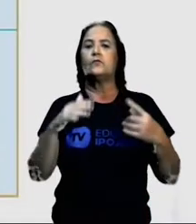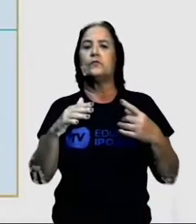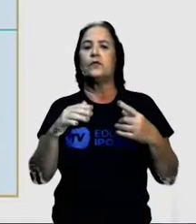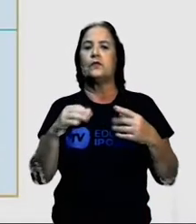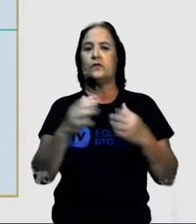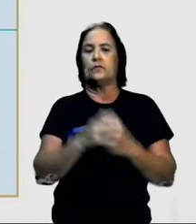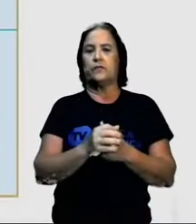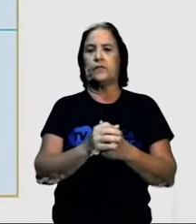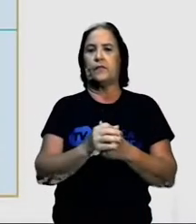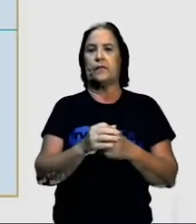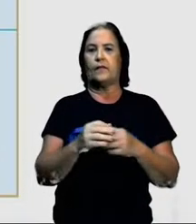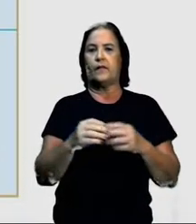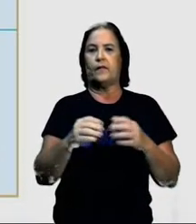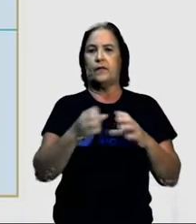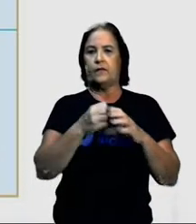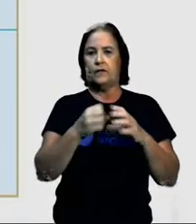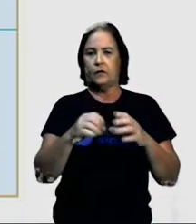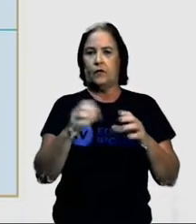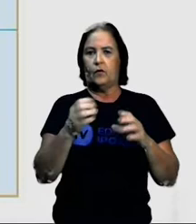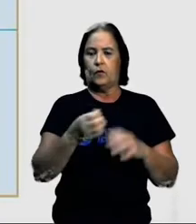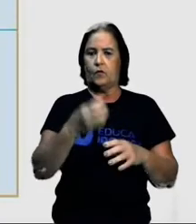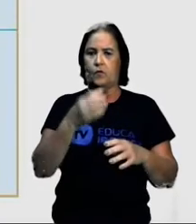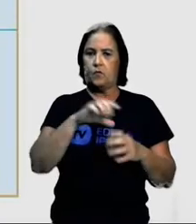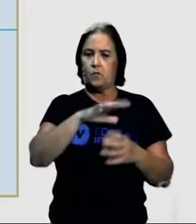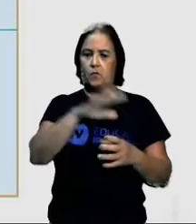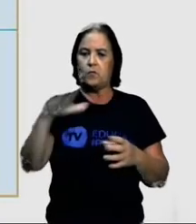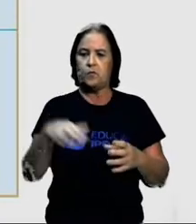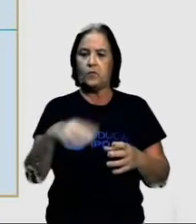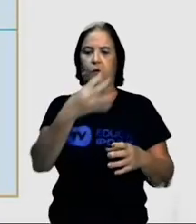Com uma área de